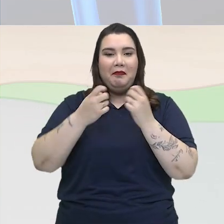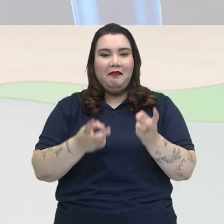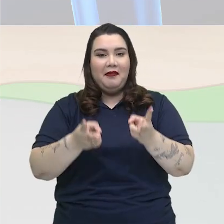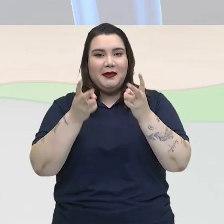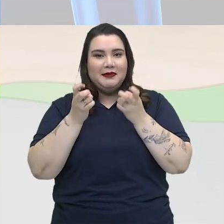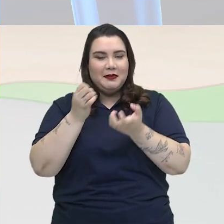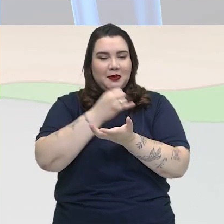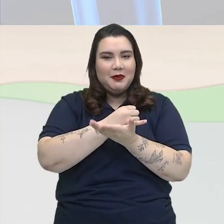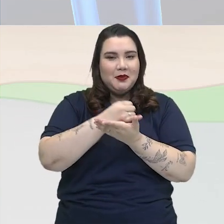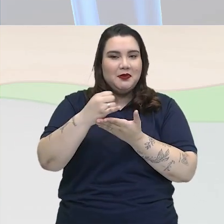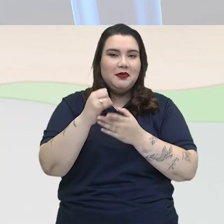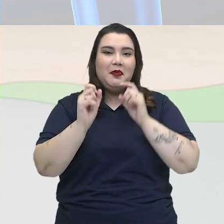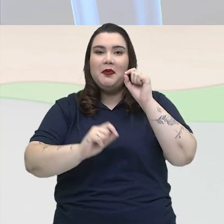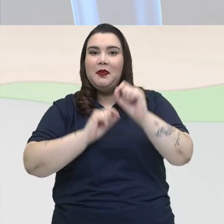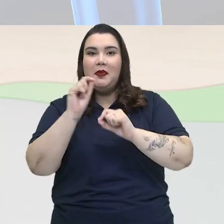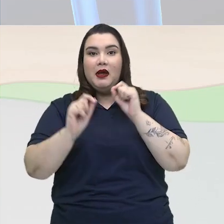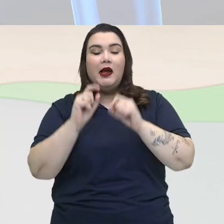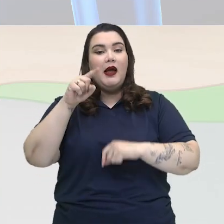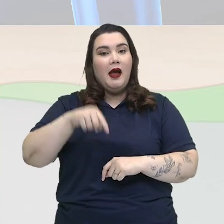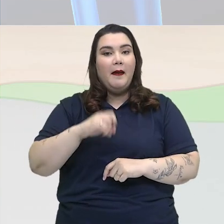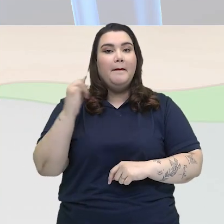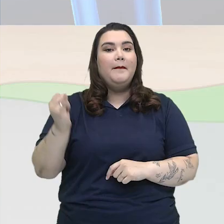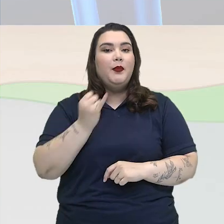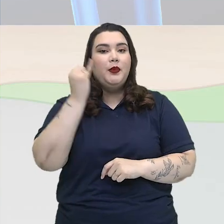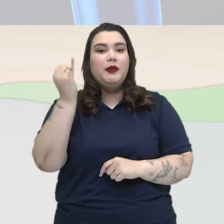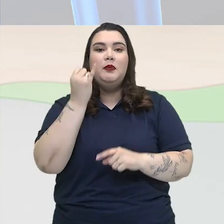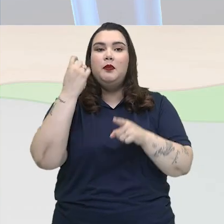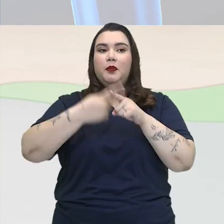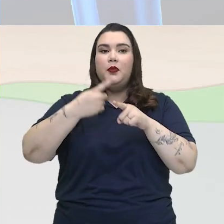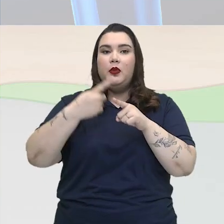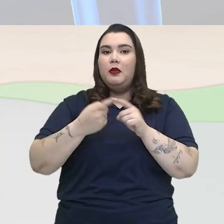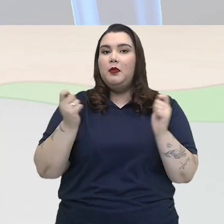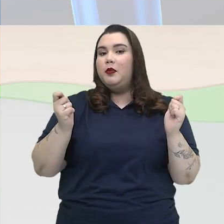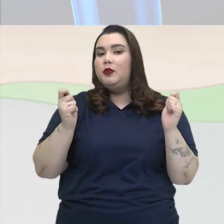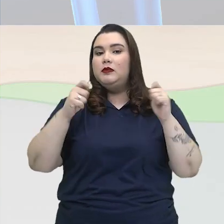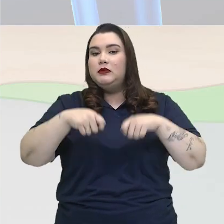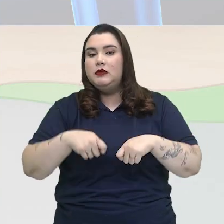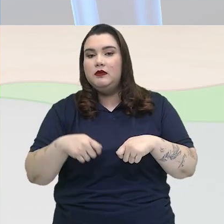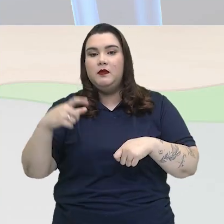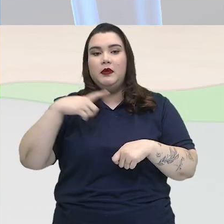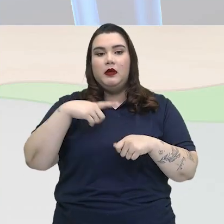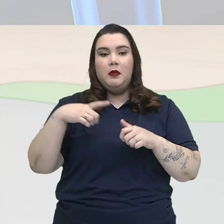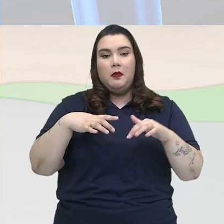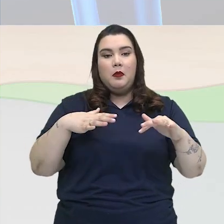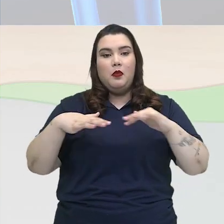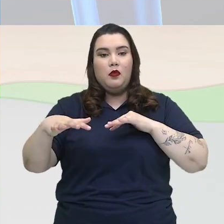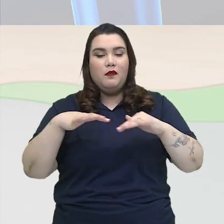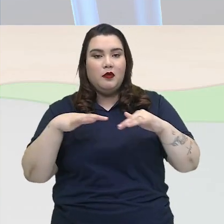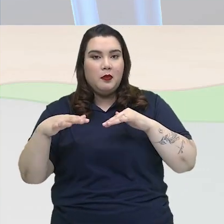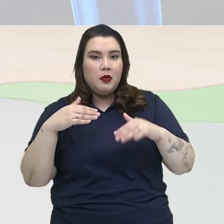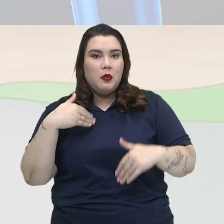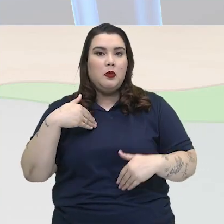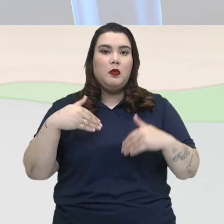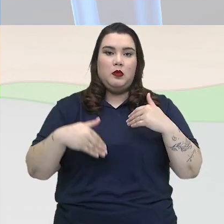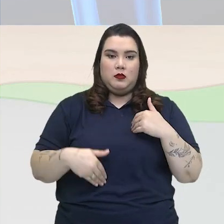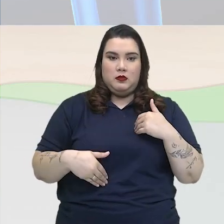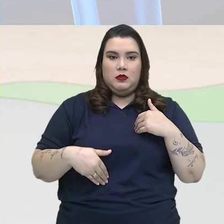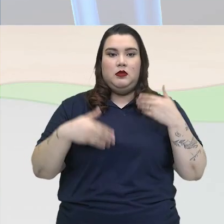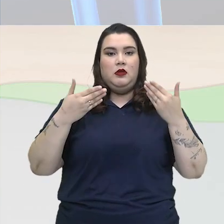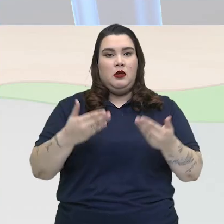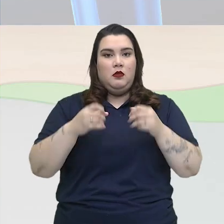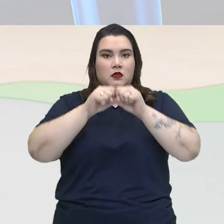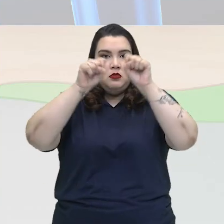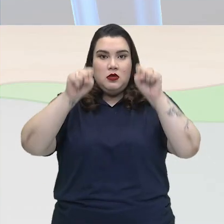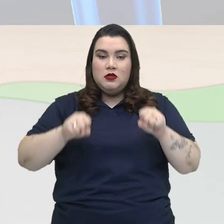nossa introdução, ele é muito importante porque ele nos permite ter movimentos. E esse